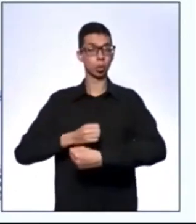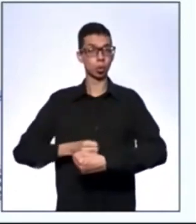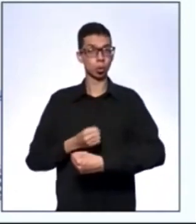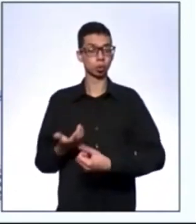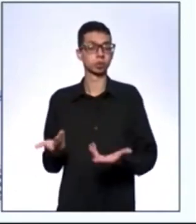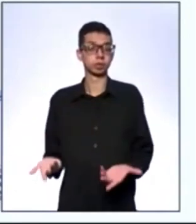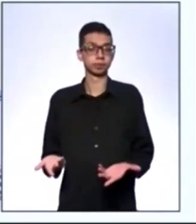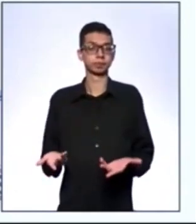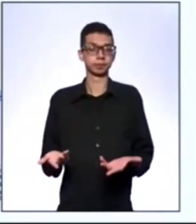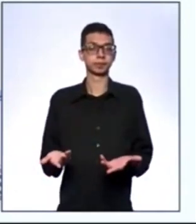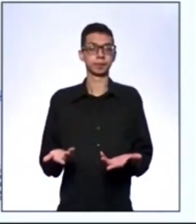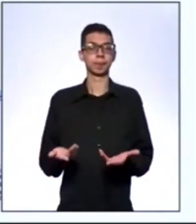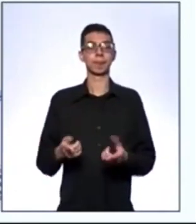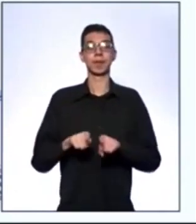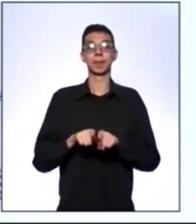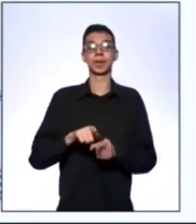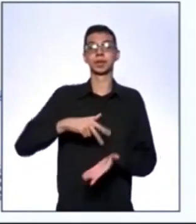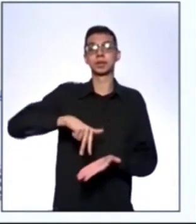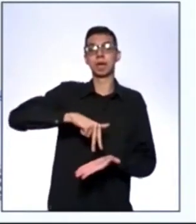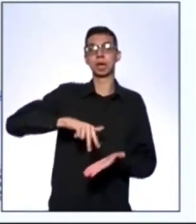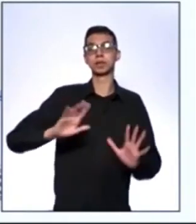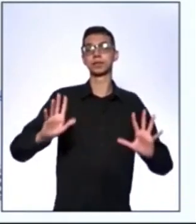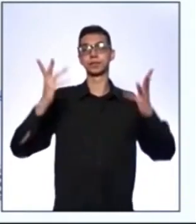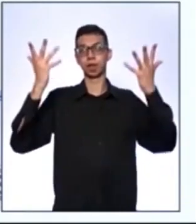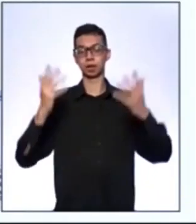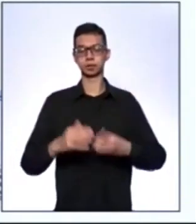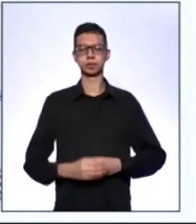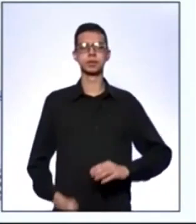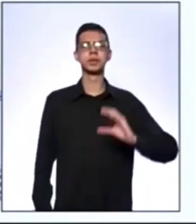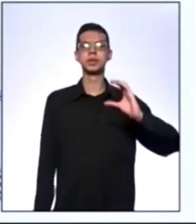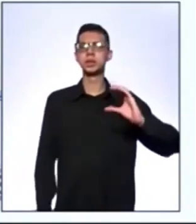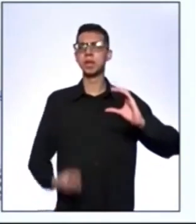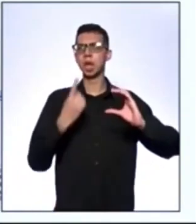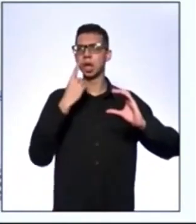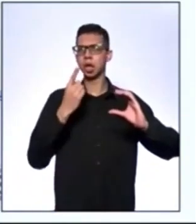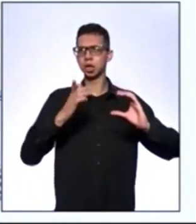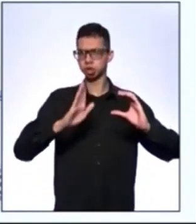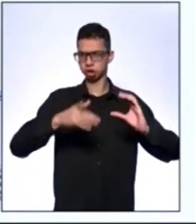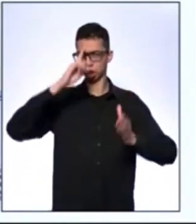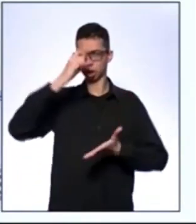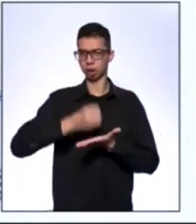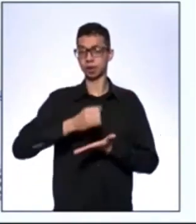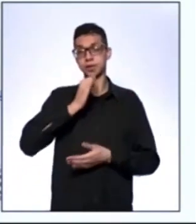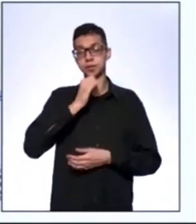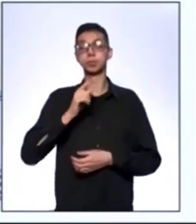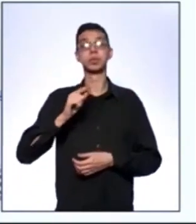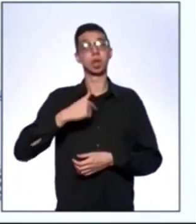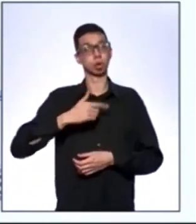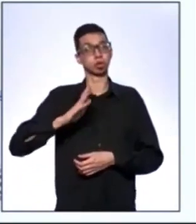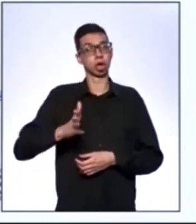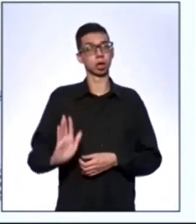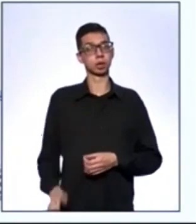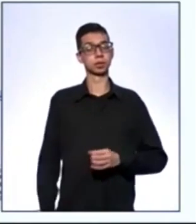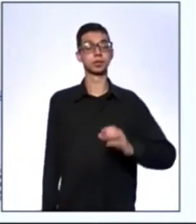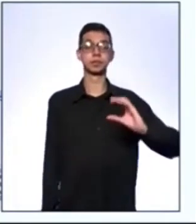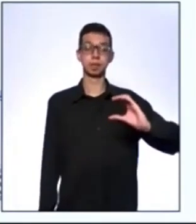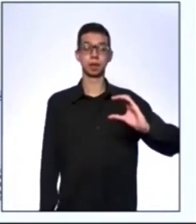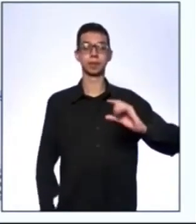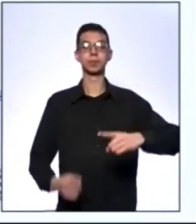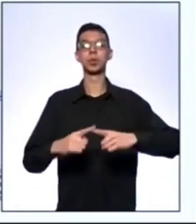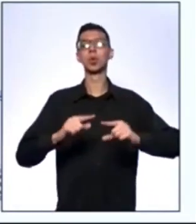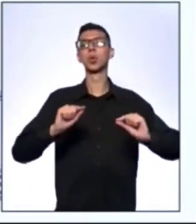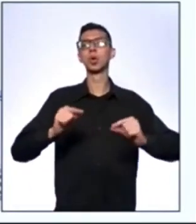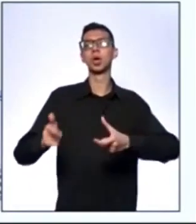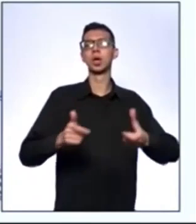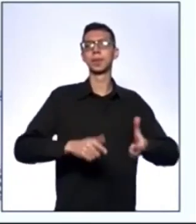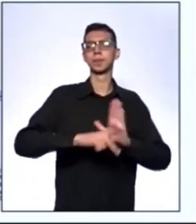está certo. A alternativa C, gente, não sei se você já definiu isso, eu já. É a alternativa C. Patrimônio cultural é uma das